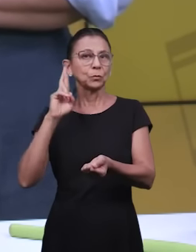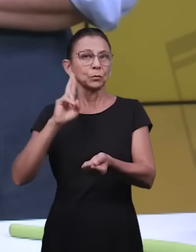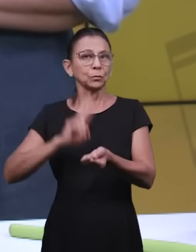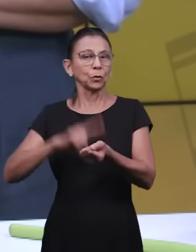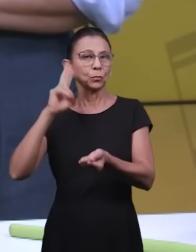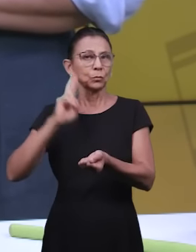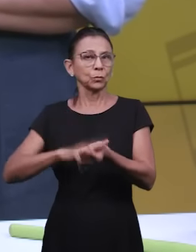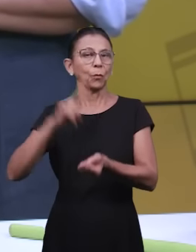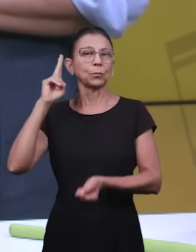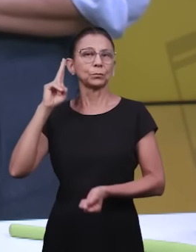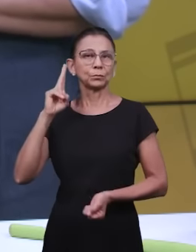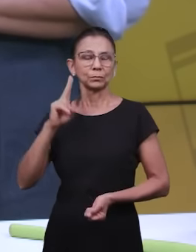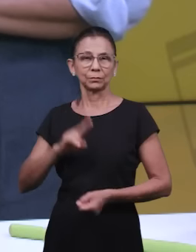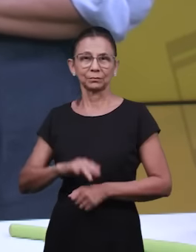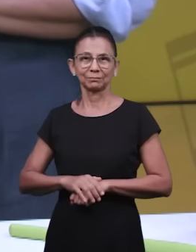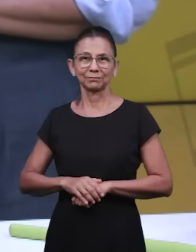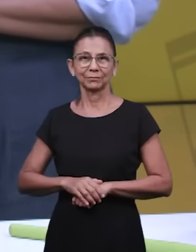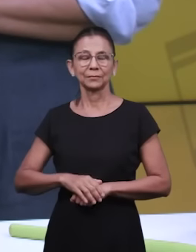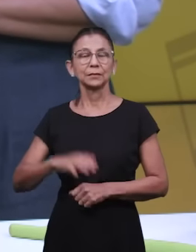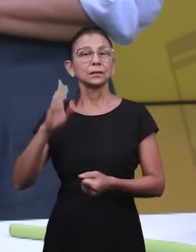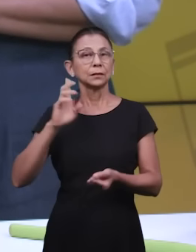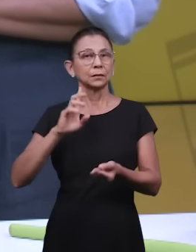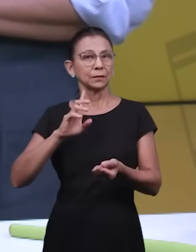Tum, tum, tum.